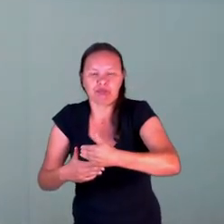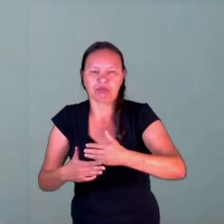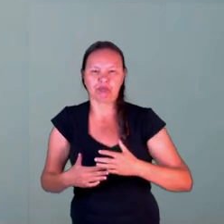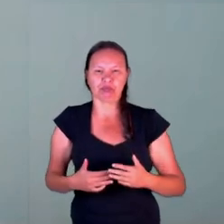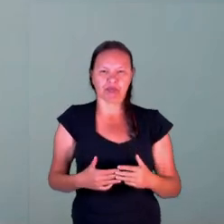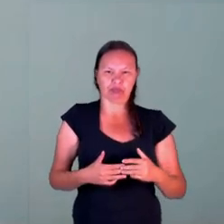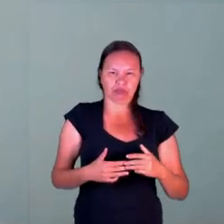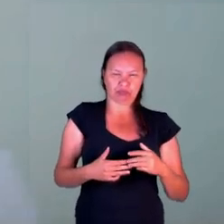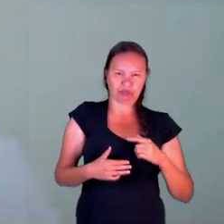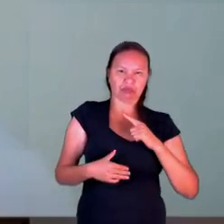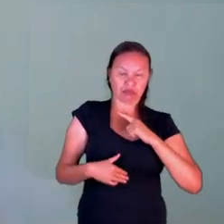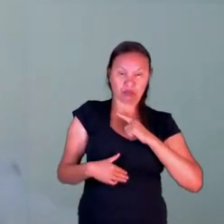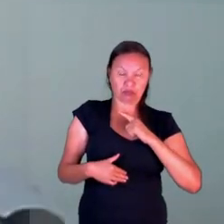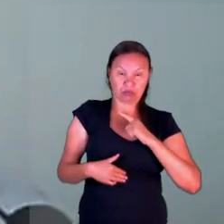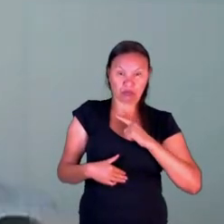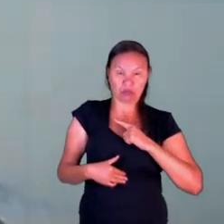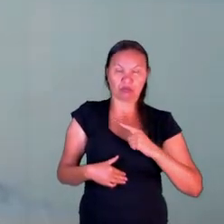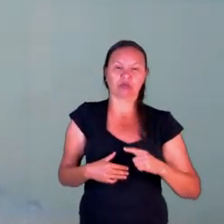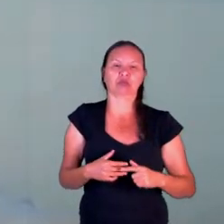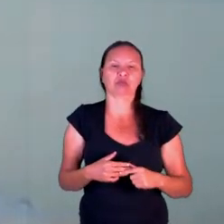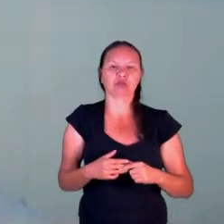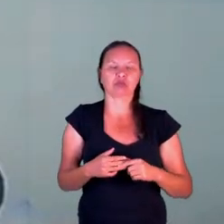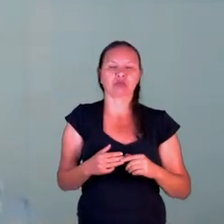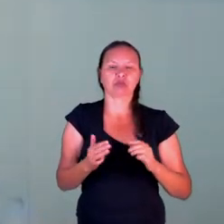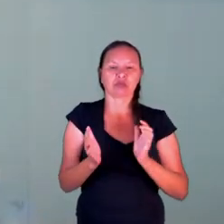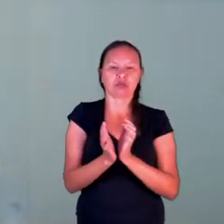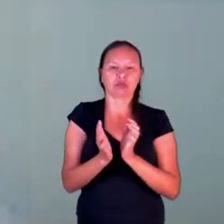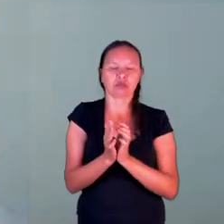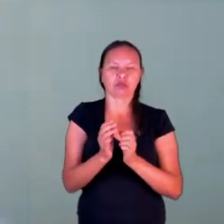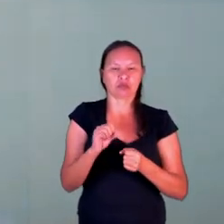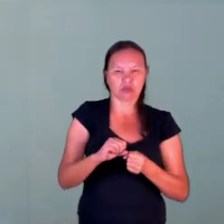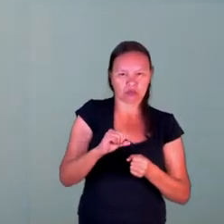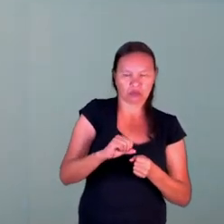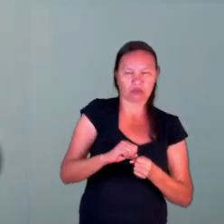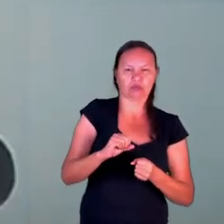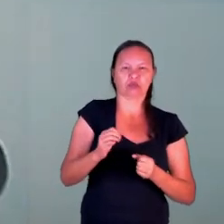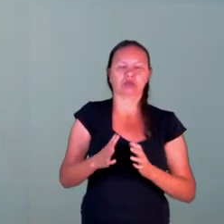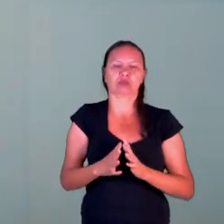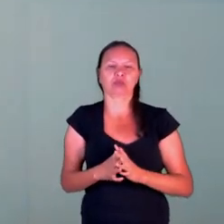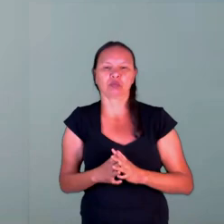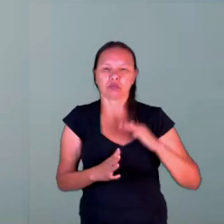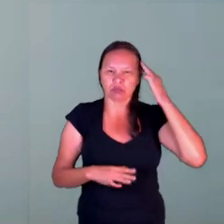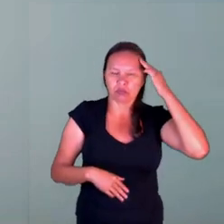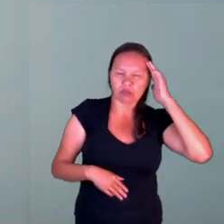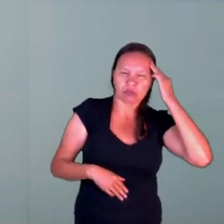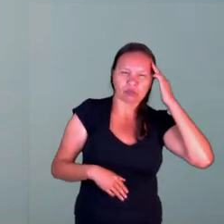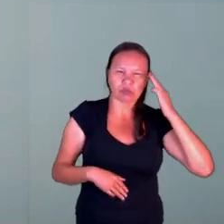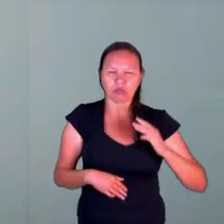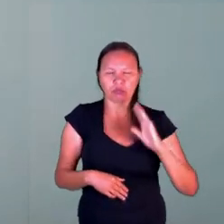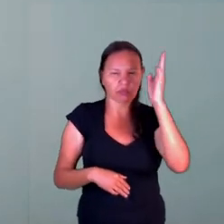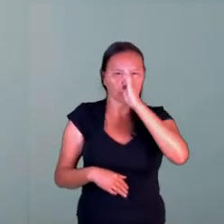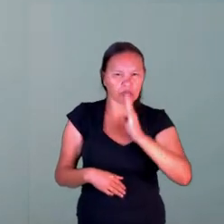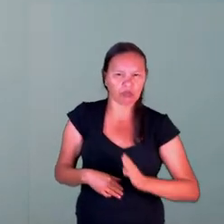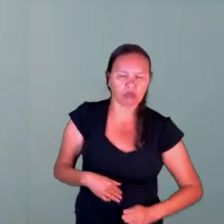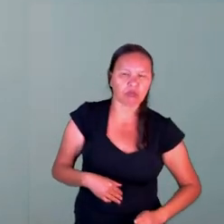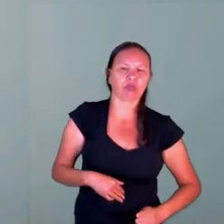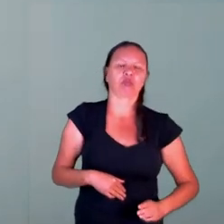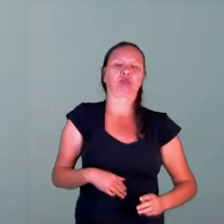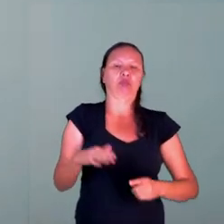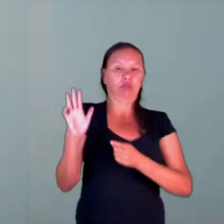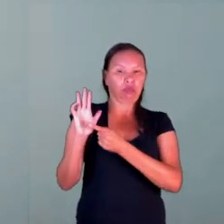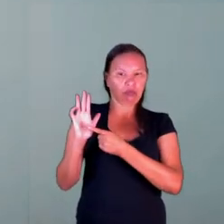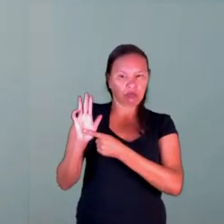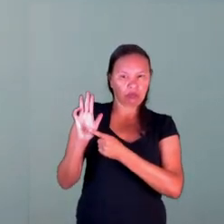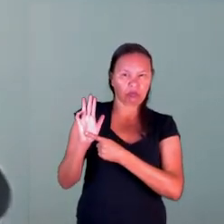eu também tô tentando Eu participo do gtg ecologia do em A tá tentando pensar com a sociedade civil meios de atuação nisso